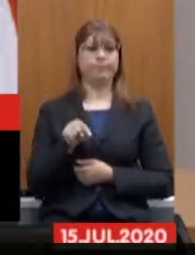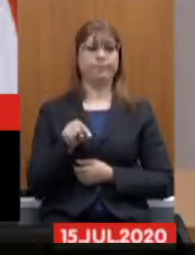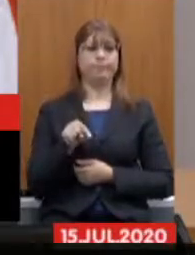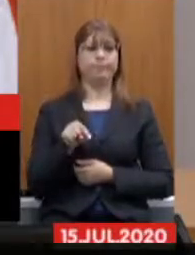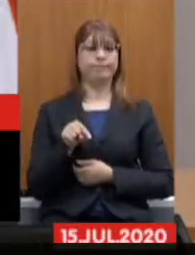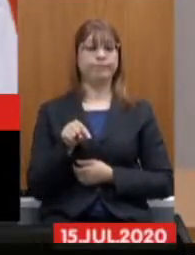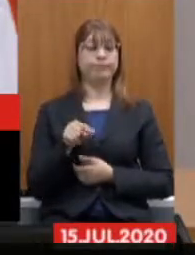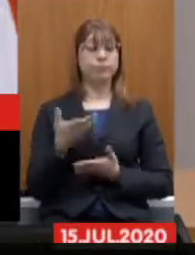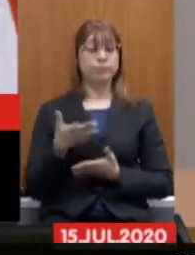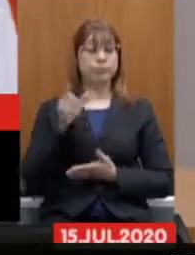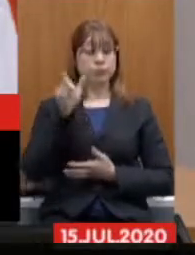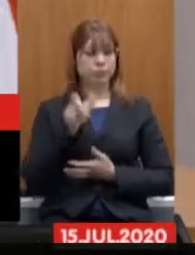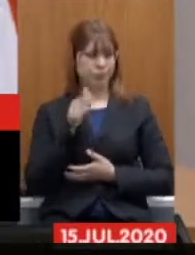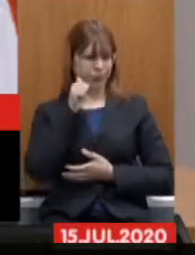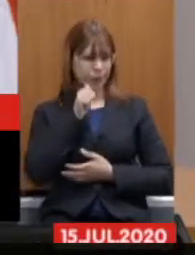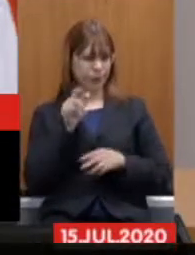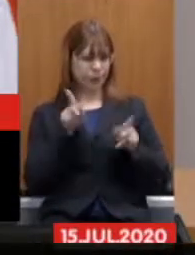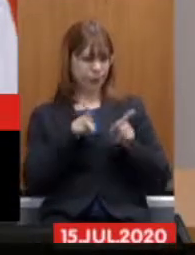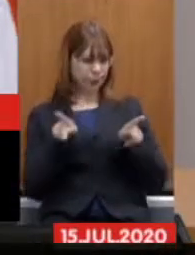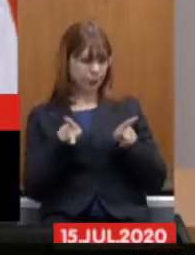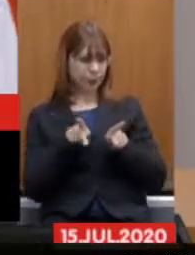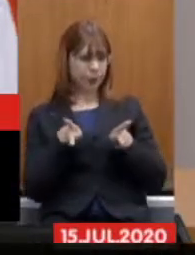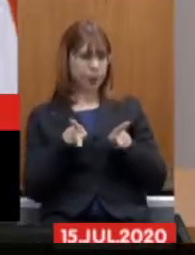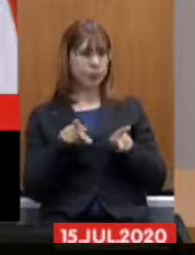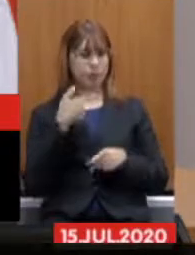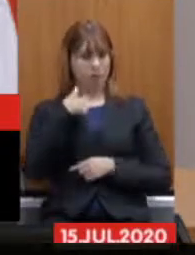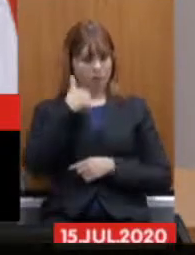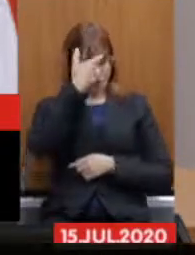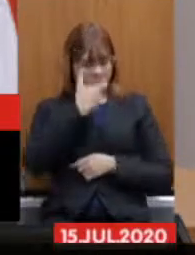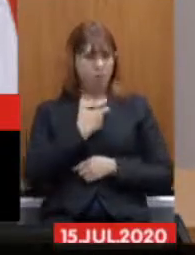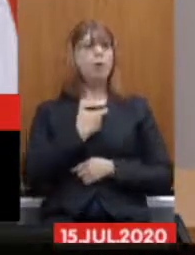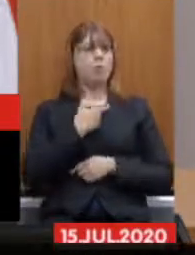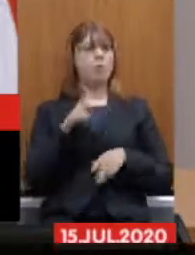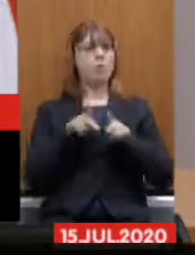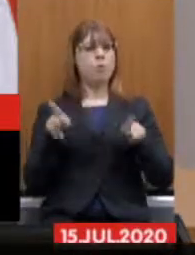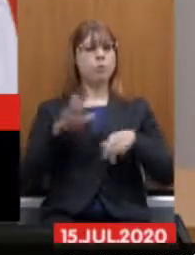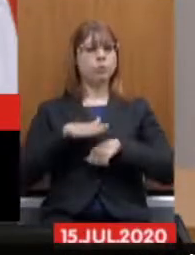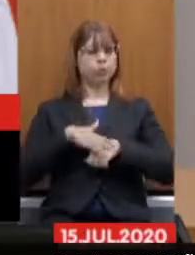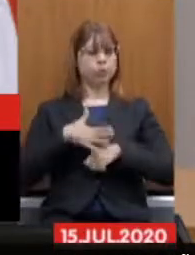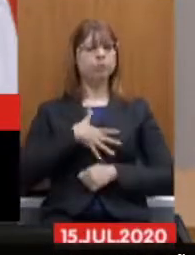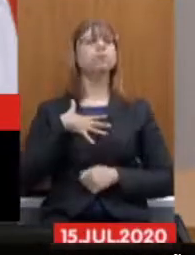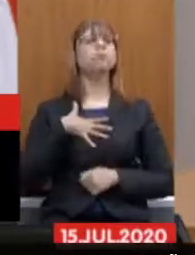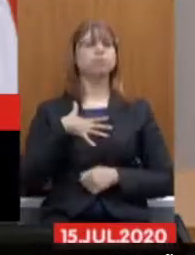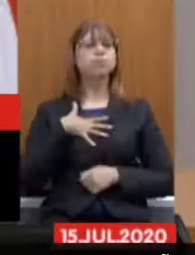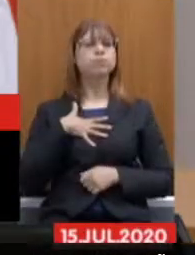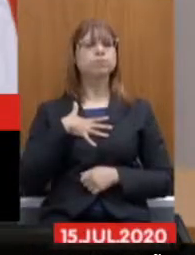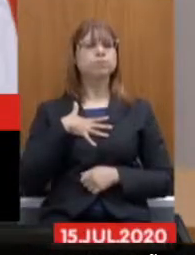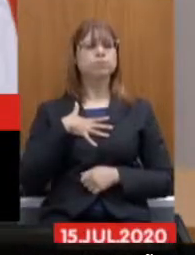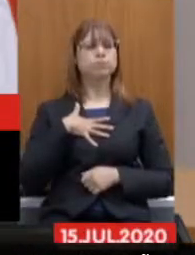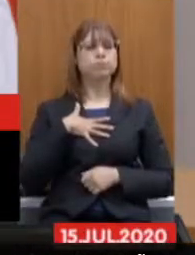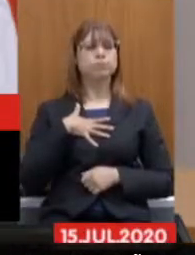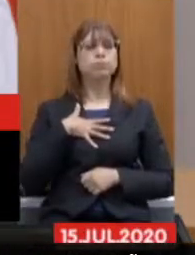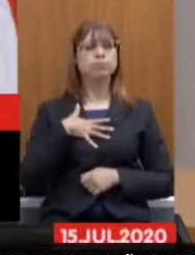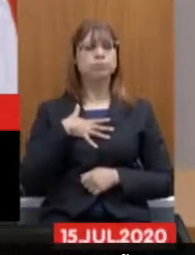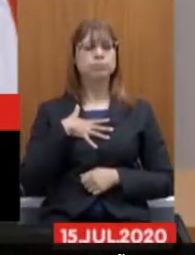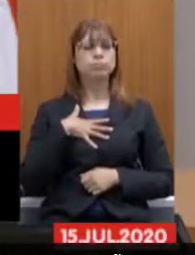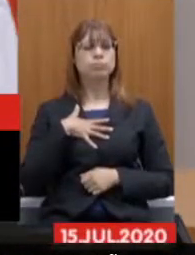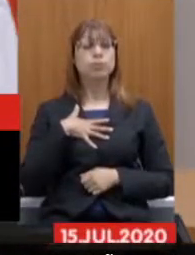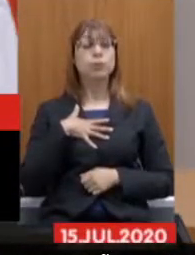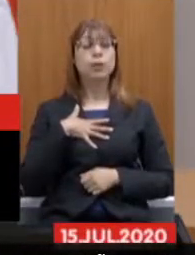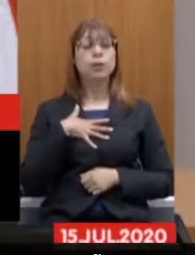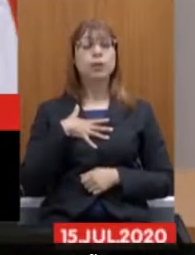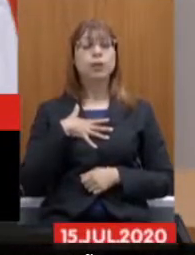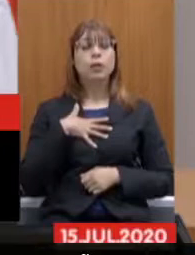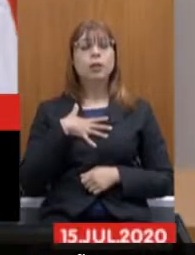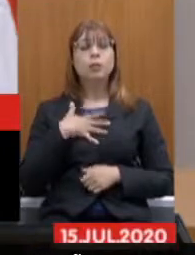e a professora olá eu sou a professora ficou muito orgulho e terá que